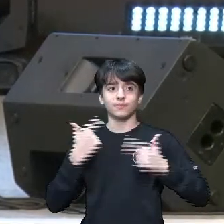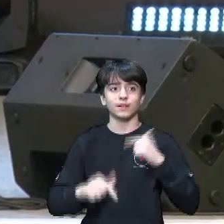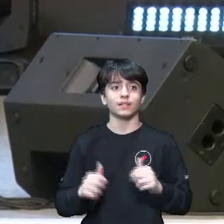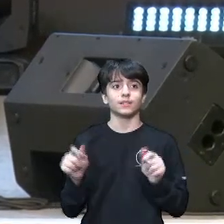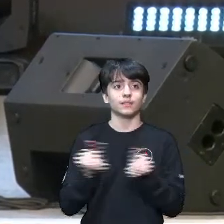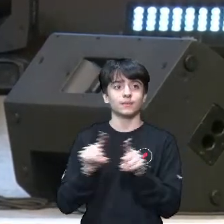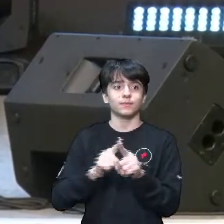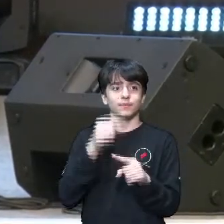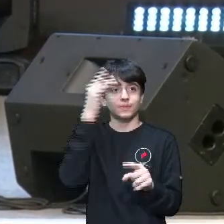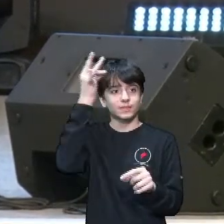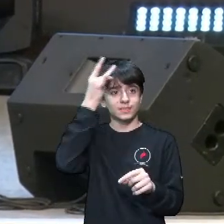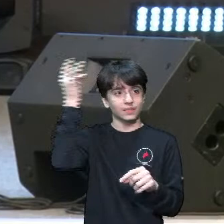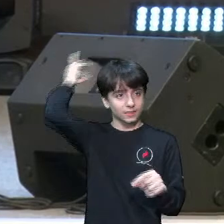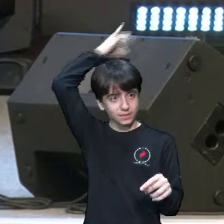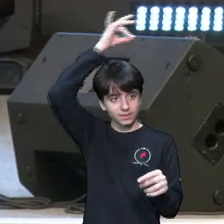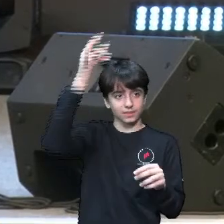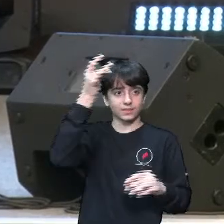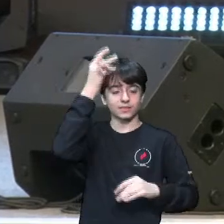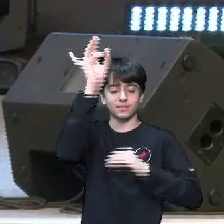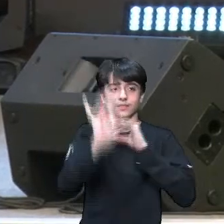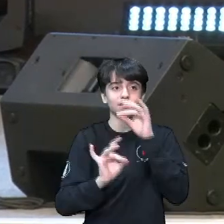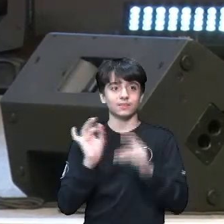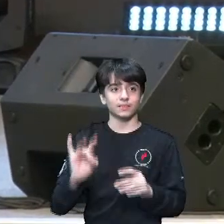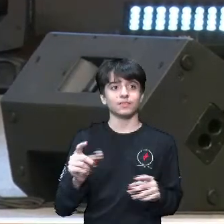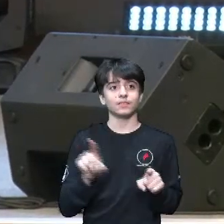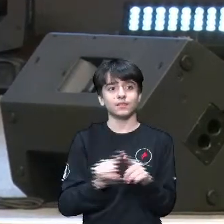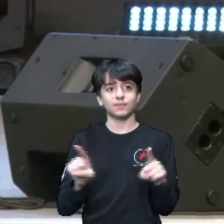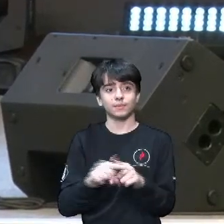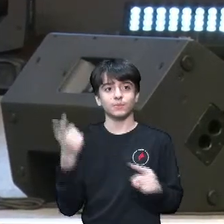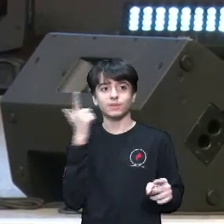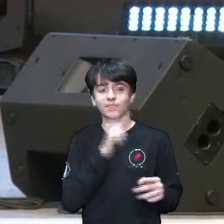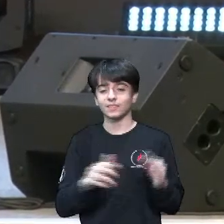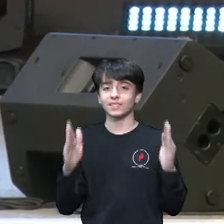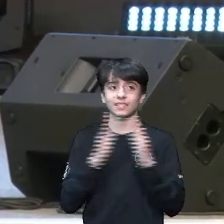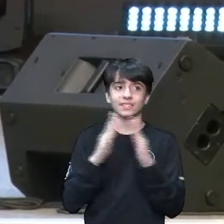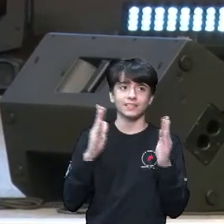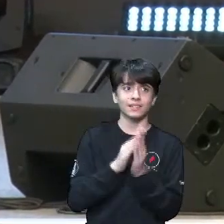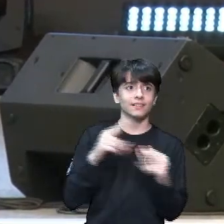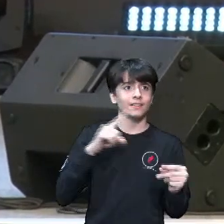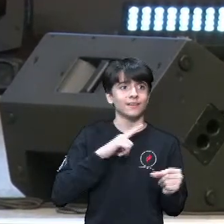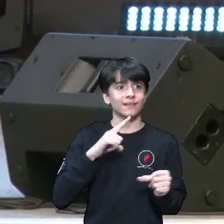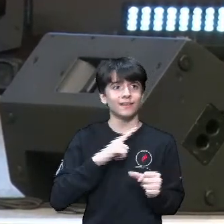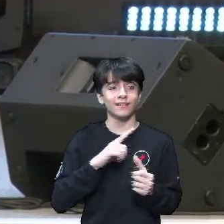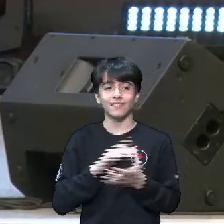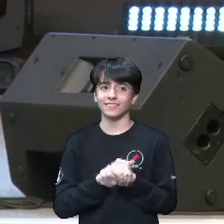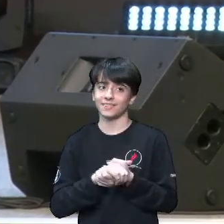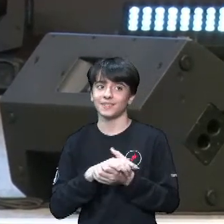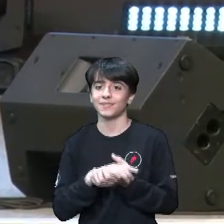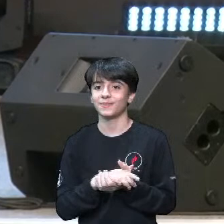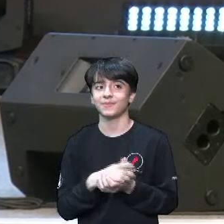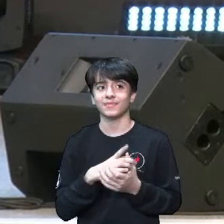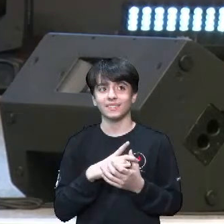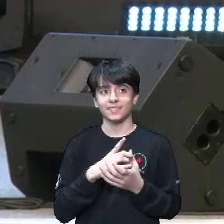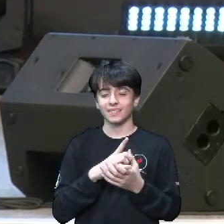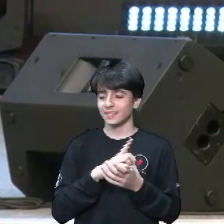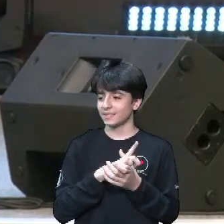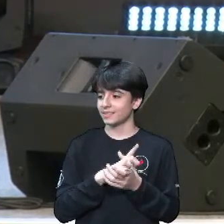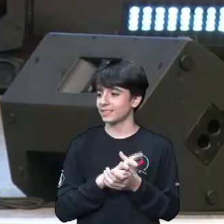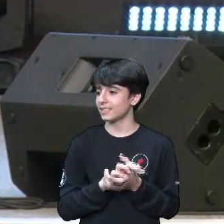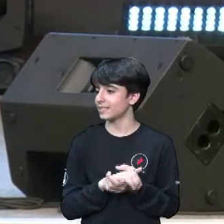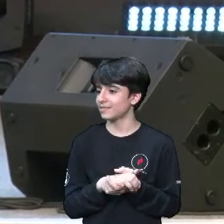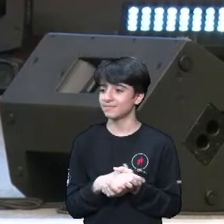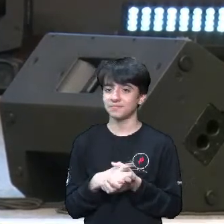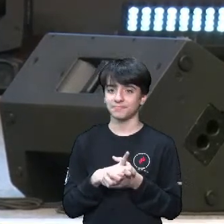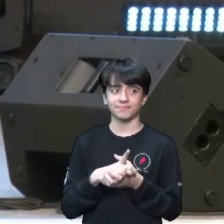Santo, foi abençoado com uma casa e ainda ganhou móveis de presente. Que maravilha! Jean está nadando